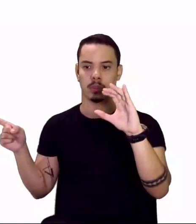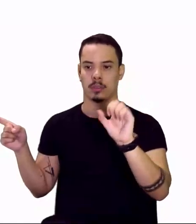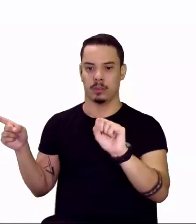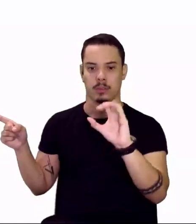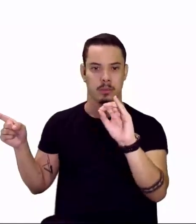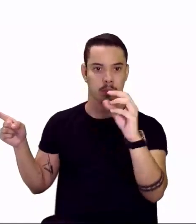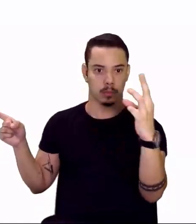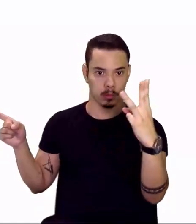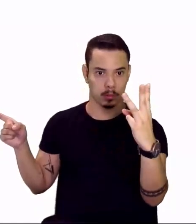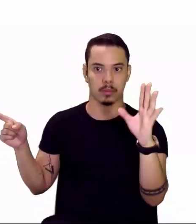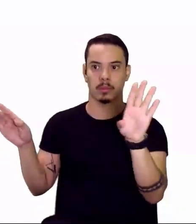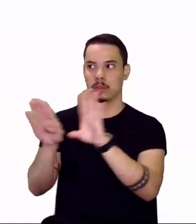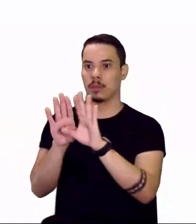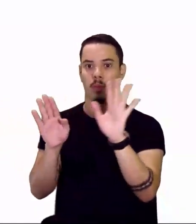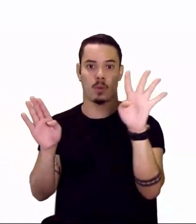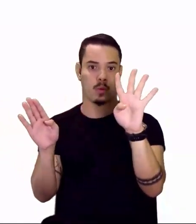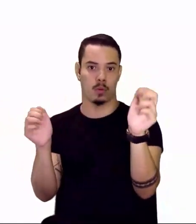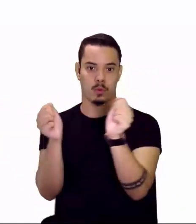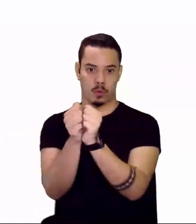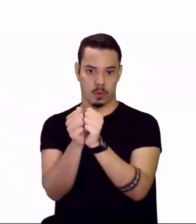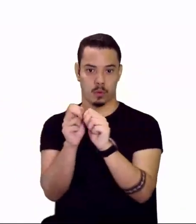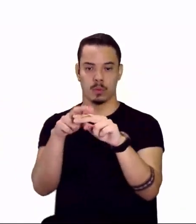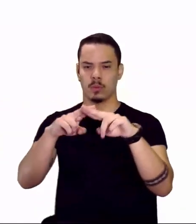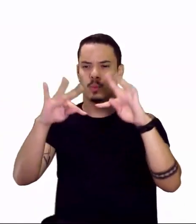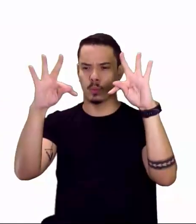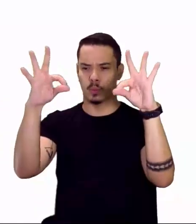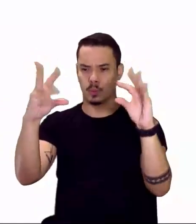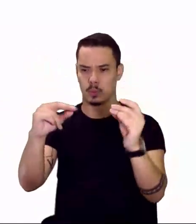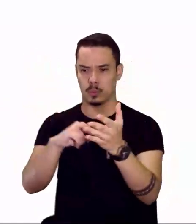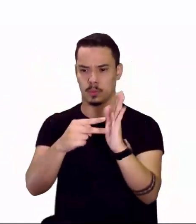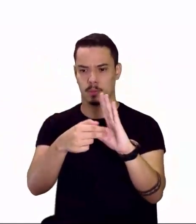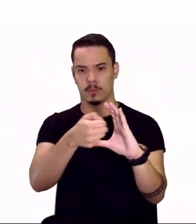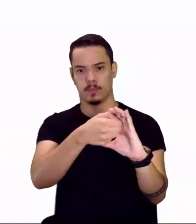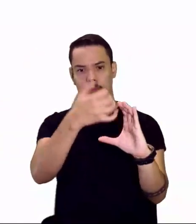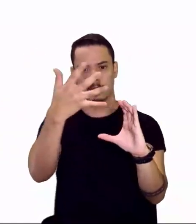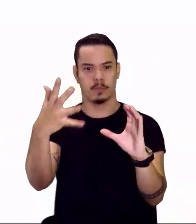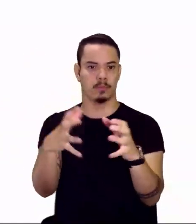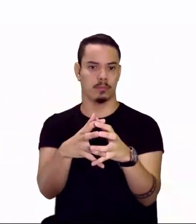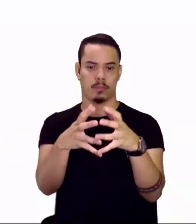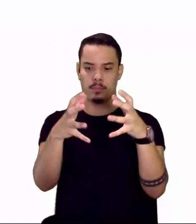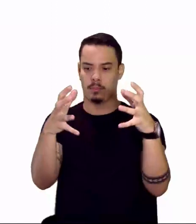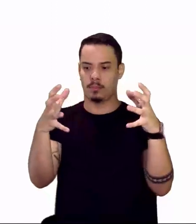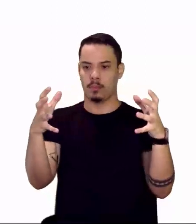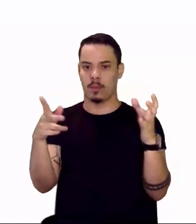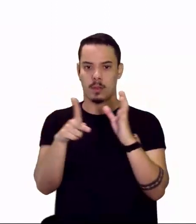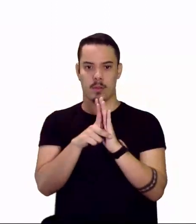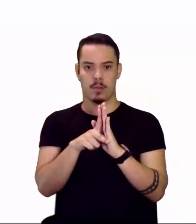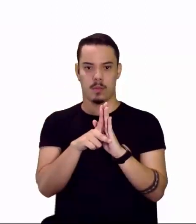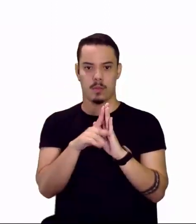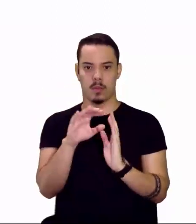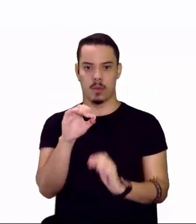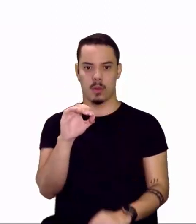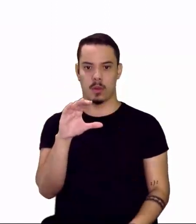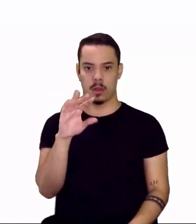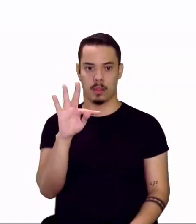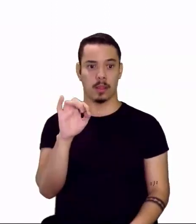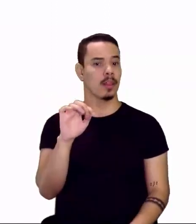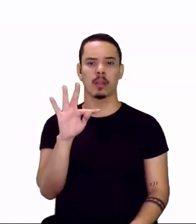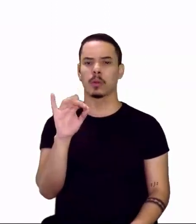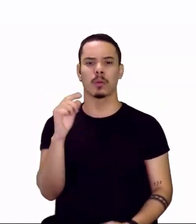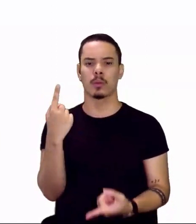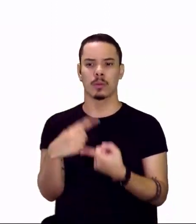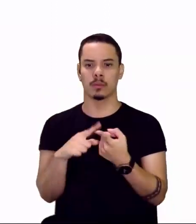H2SO4. Tudo isso característica da expansão do octeto, quando